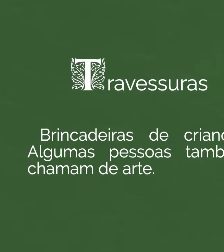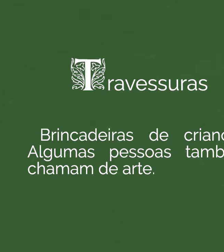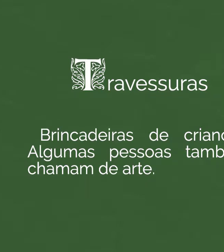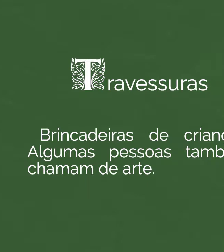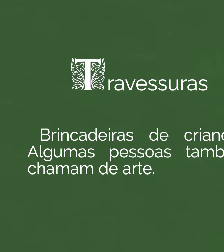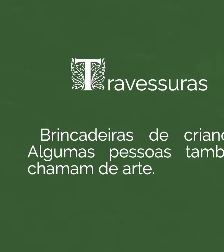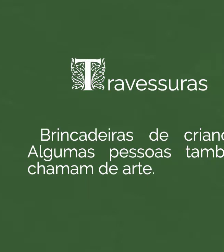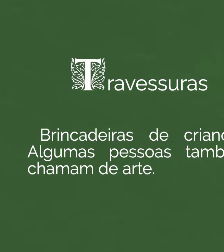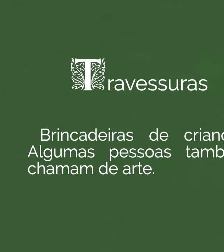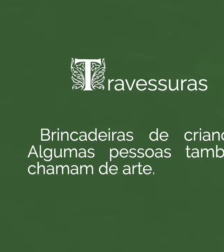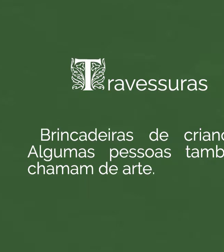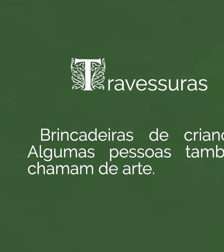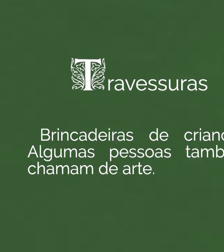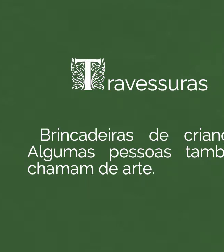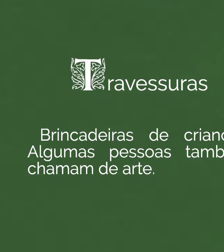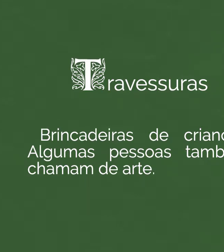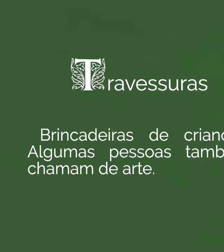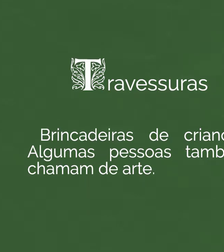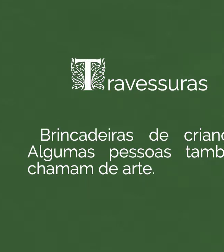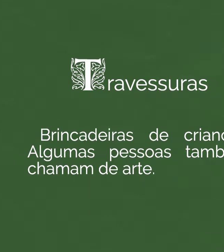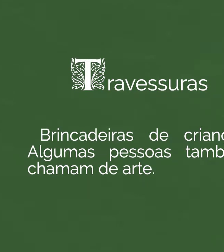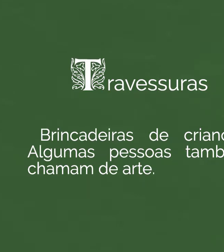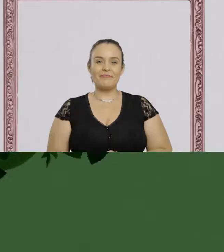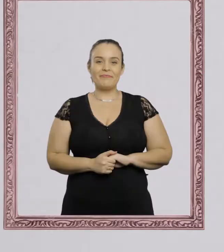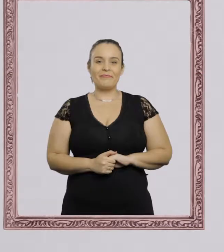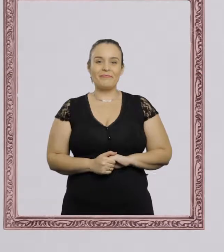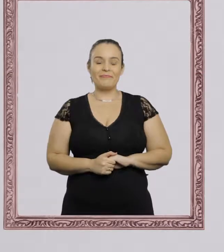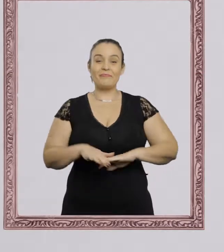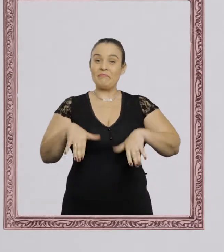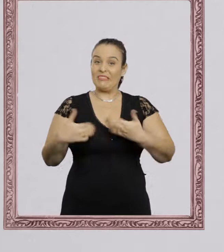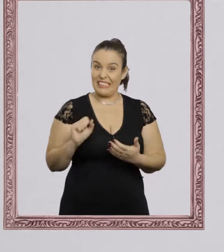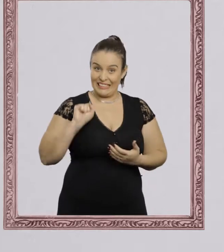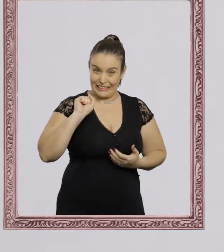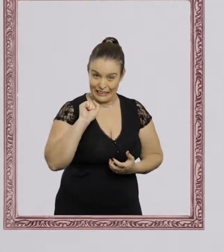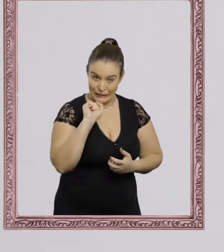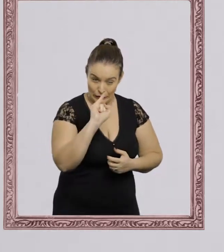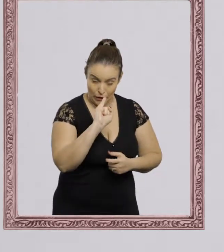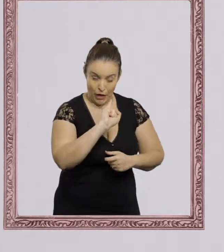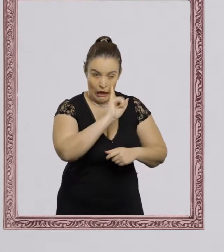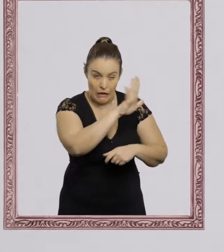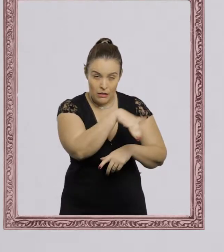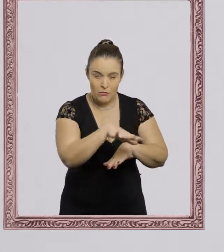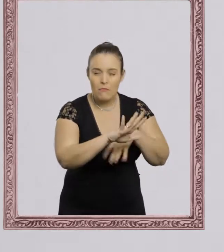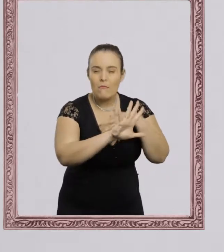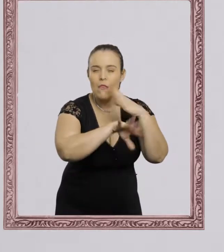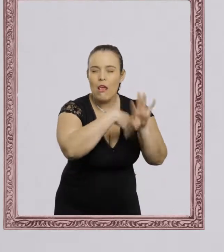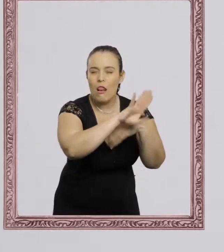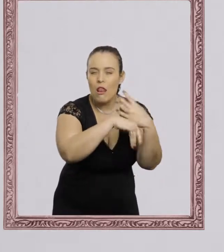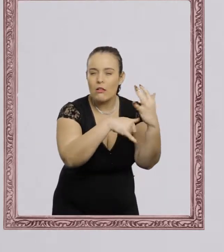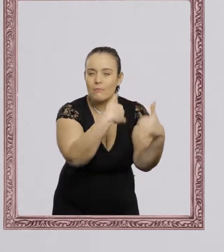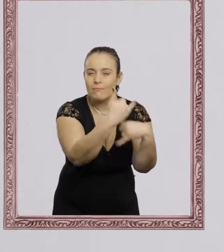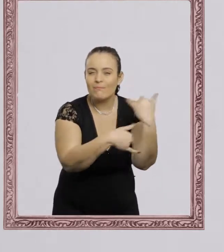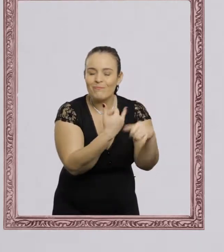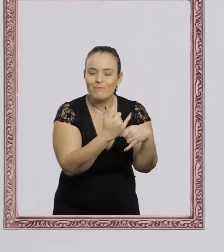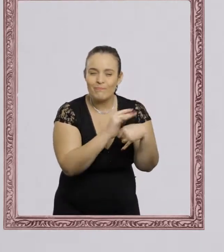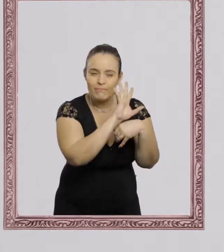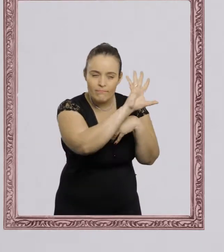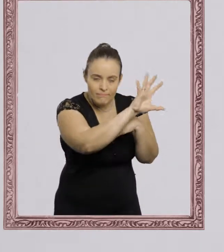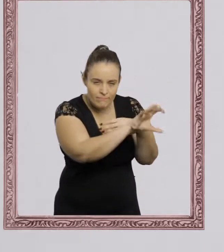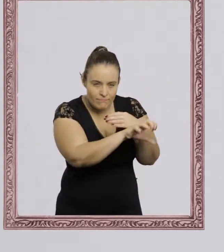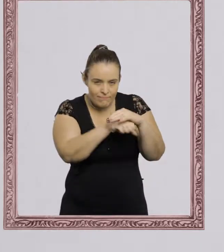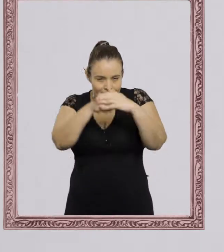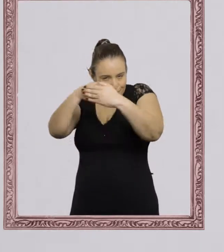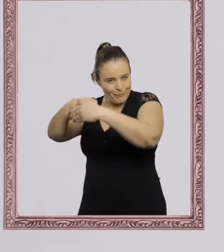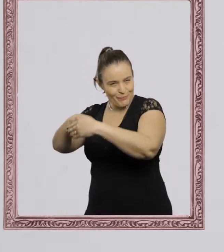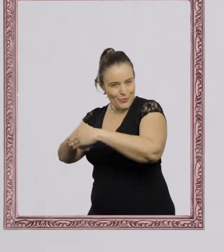criança. Algumas pessoas também chamam de arte. Se as travessuras fossem camisetas, as mães dobrariam até